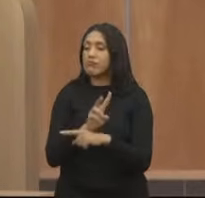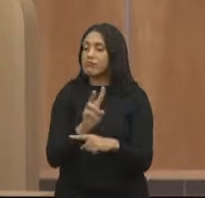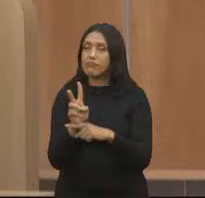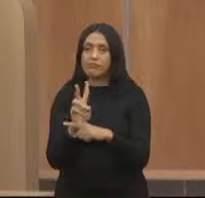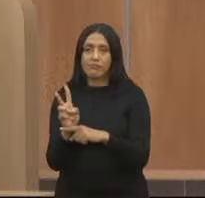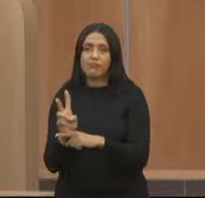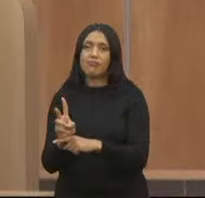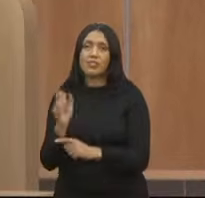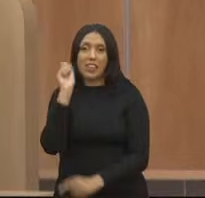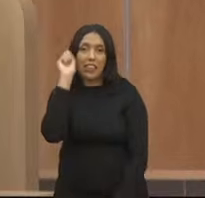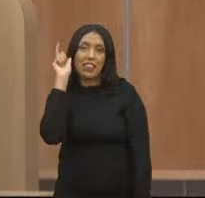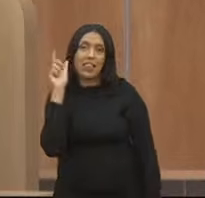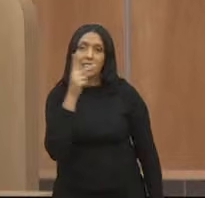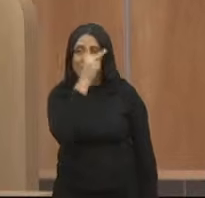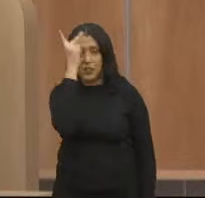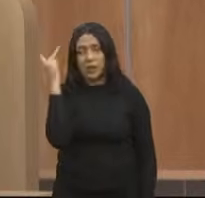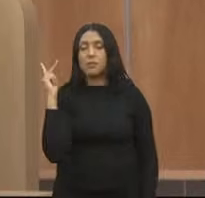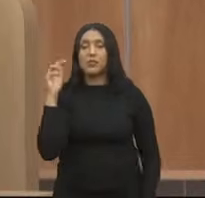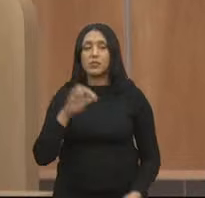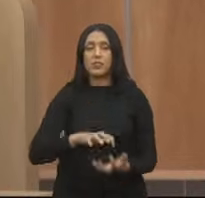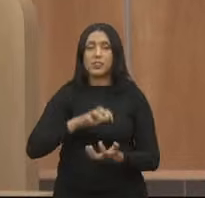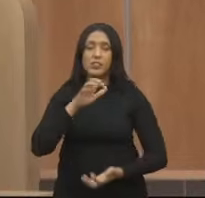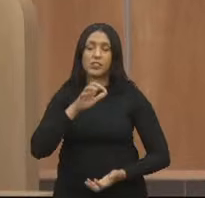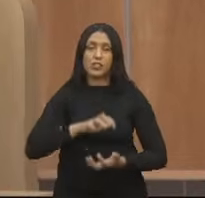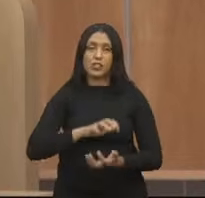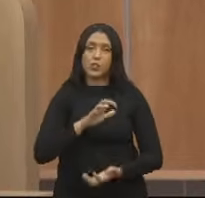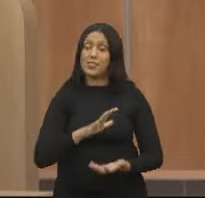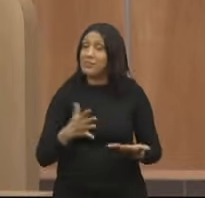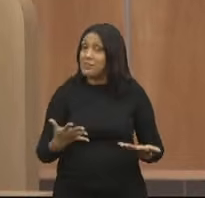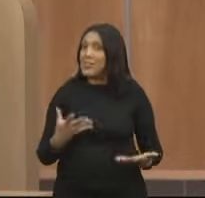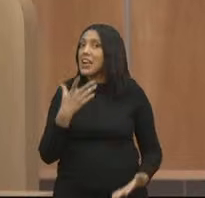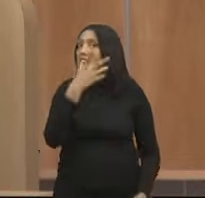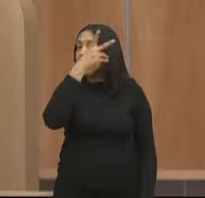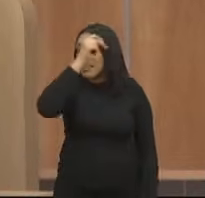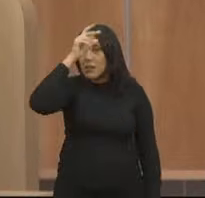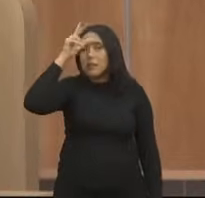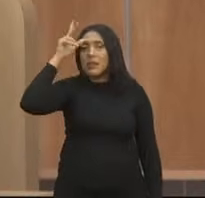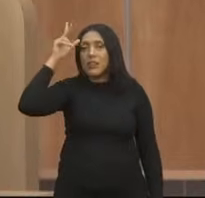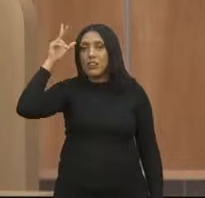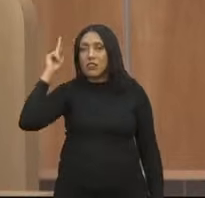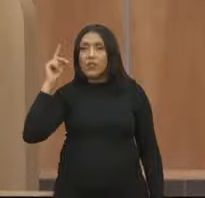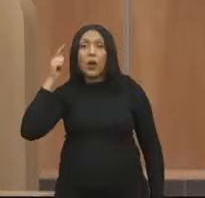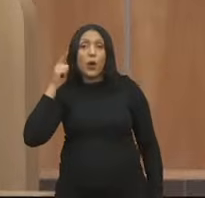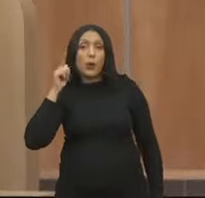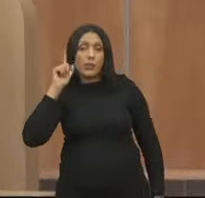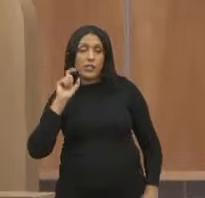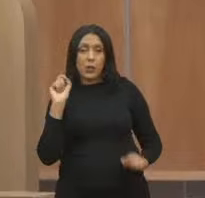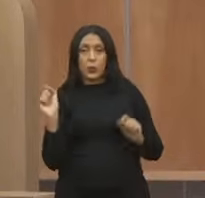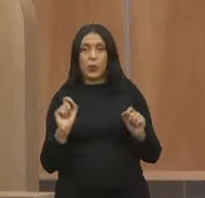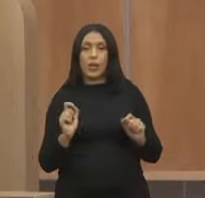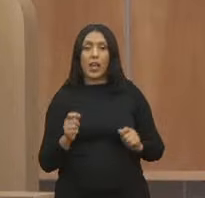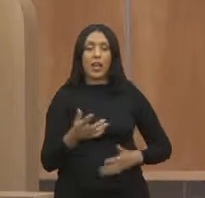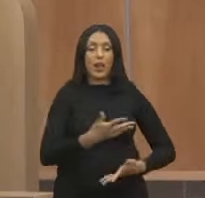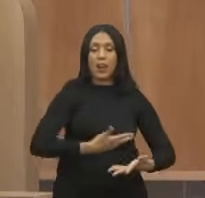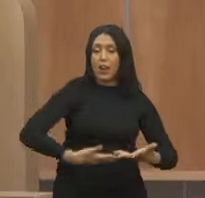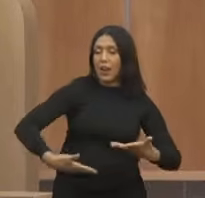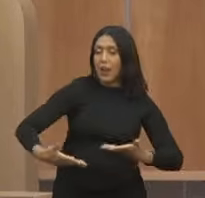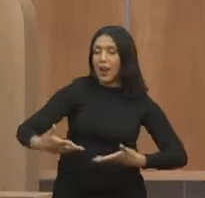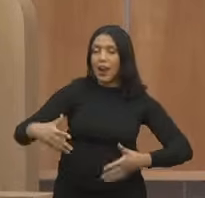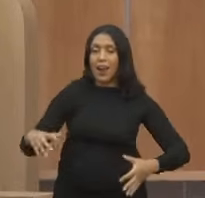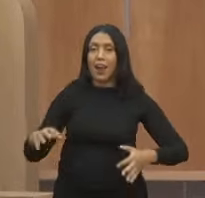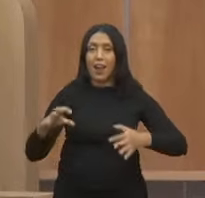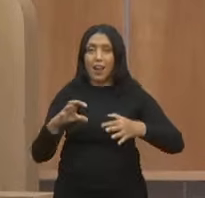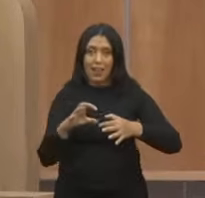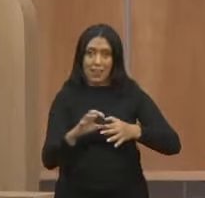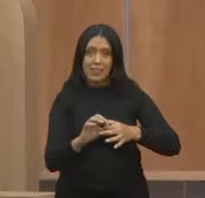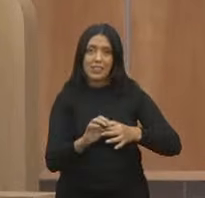é a parceria público-privada. Então o prefeito vai fazer isso através de uma aliança com a